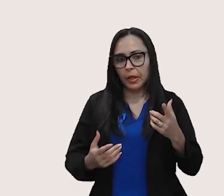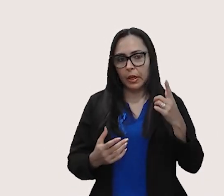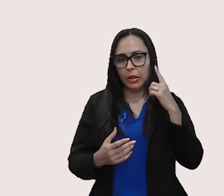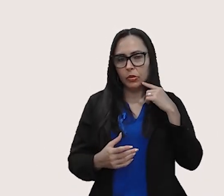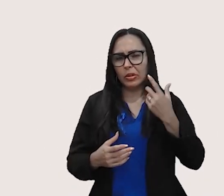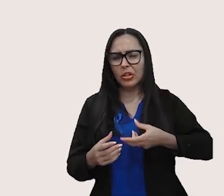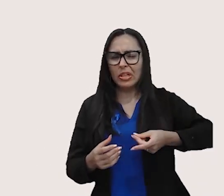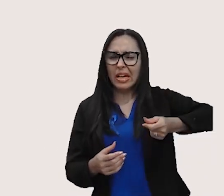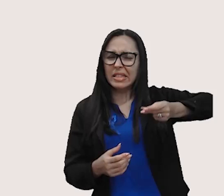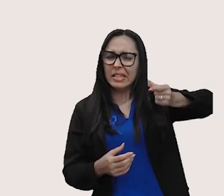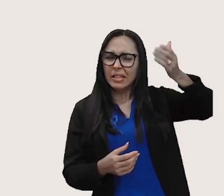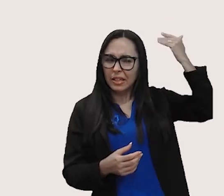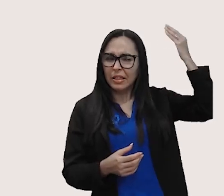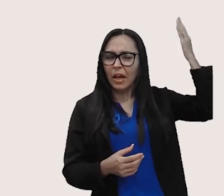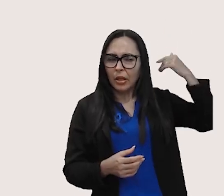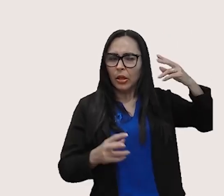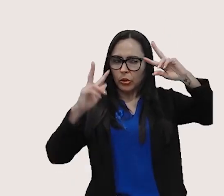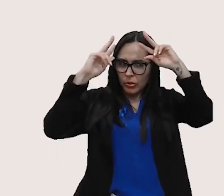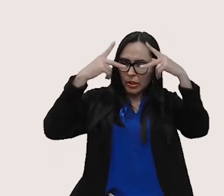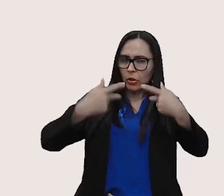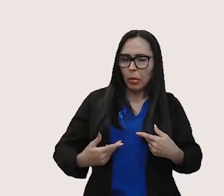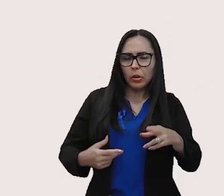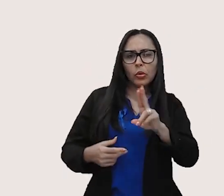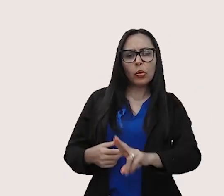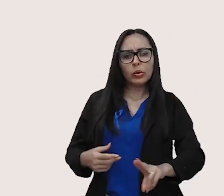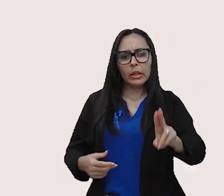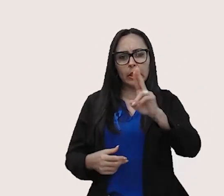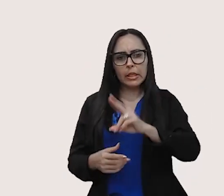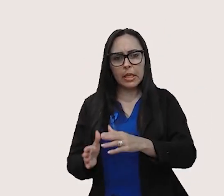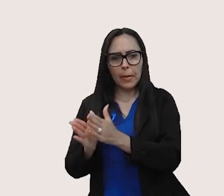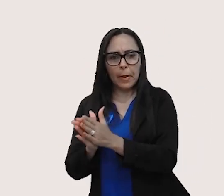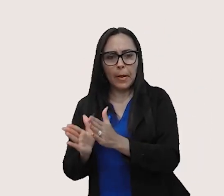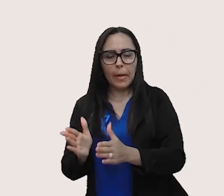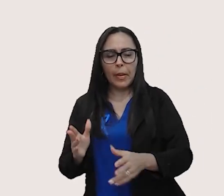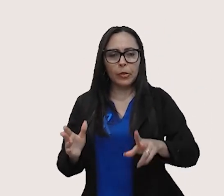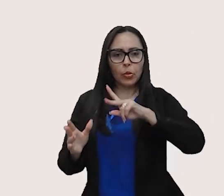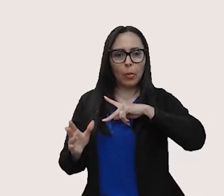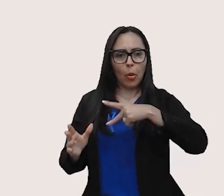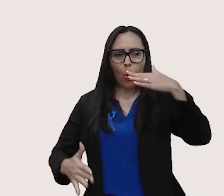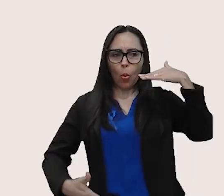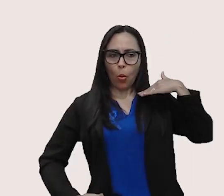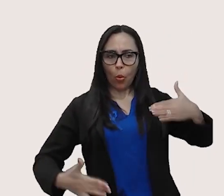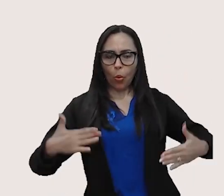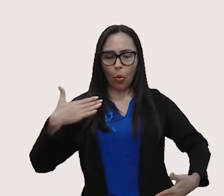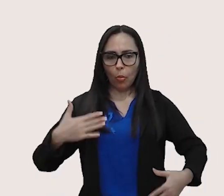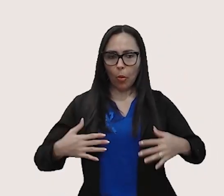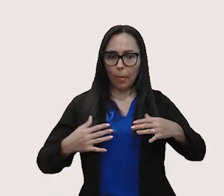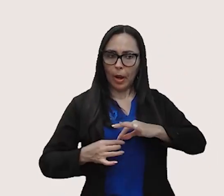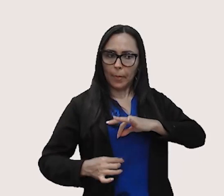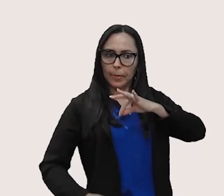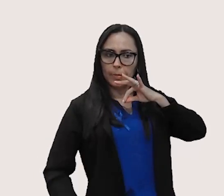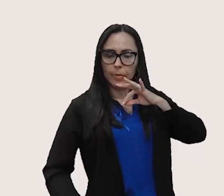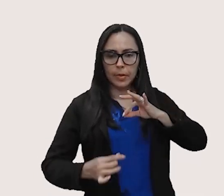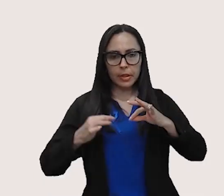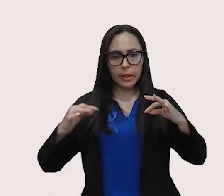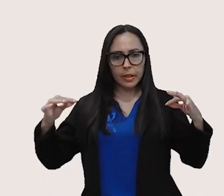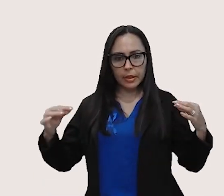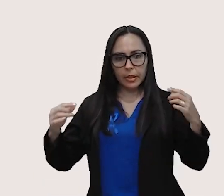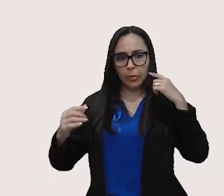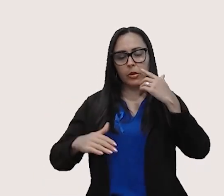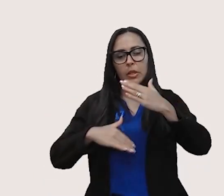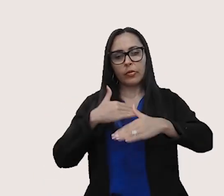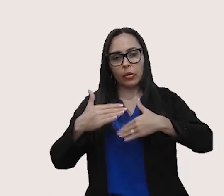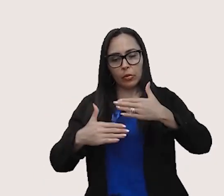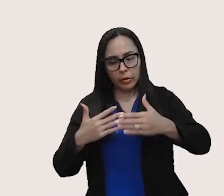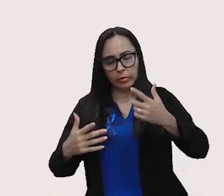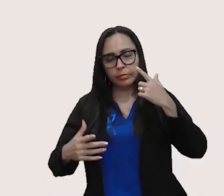a antiguidade, que o ser humano vem utilizando partes do próprio corpo para medir. Depois evolui um pouco mais para